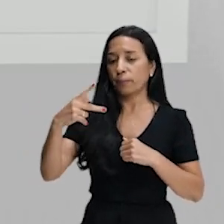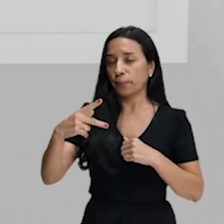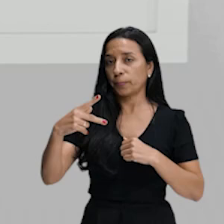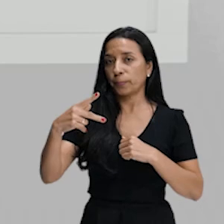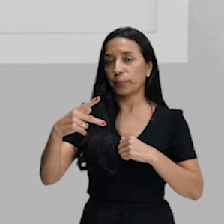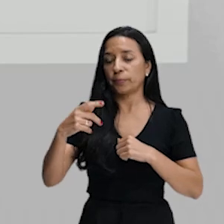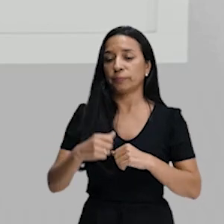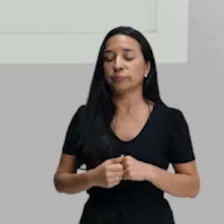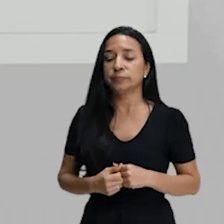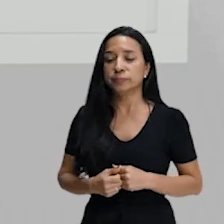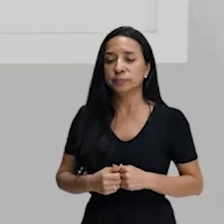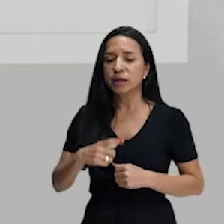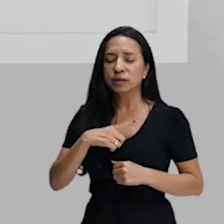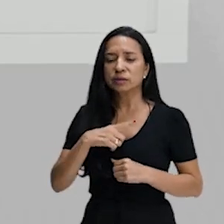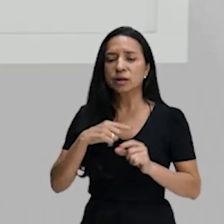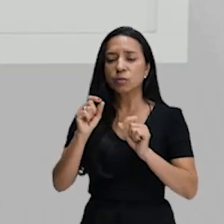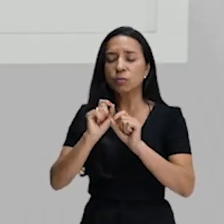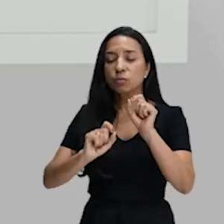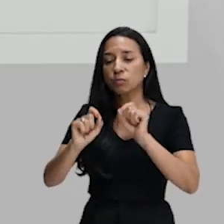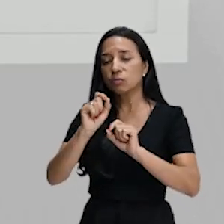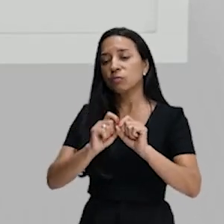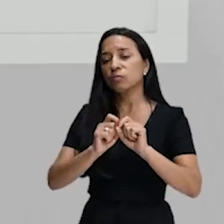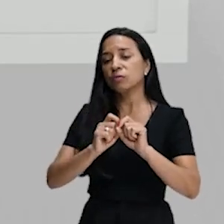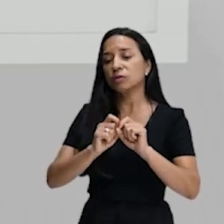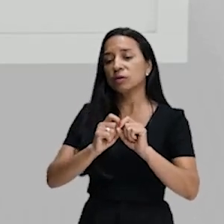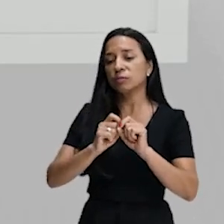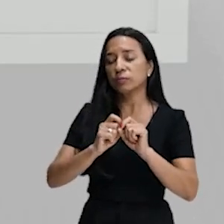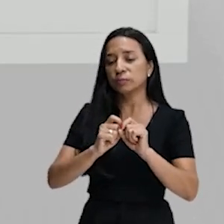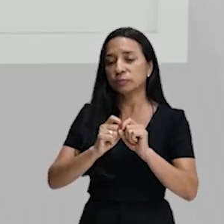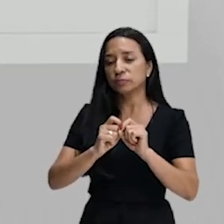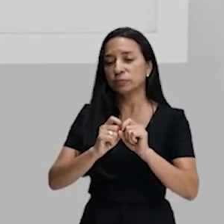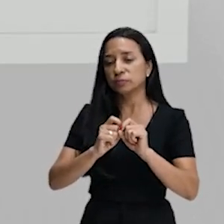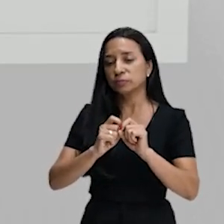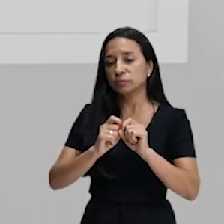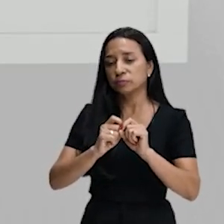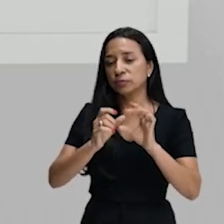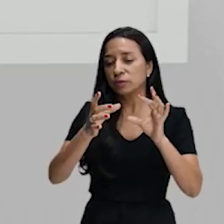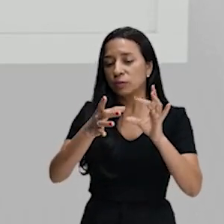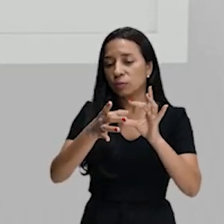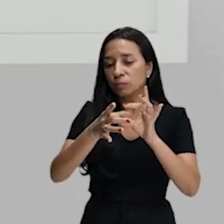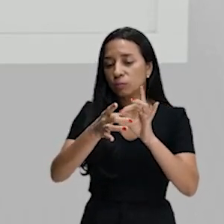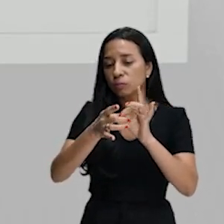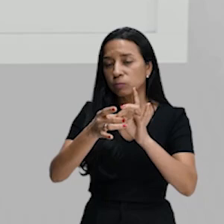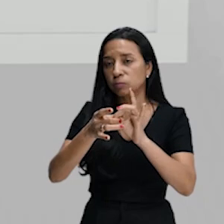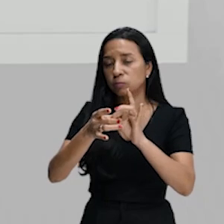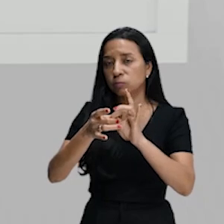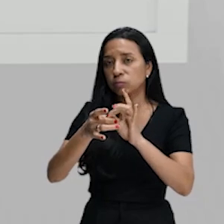certo? Então nós vamos ter aqui, ó, a corrente I2